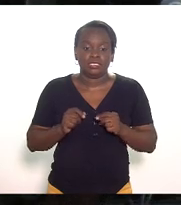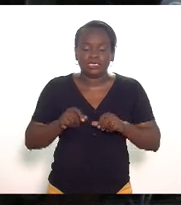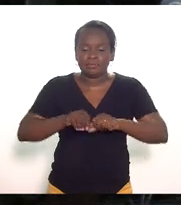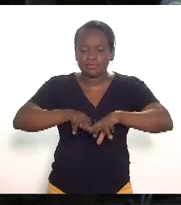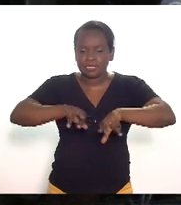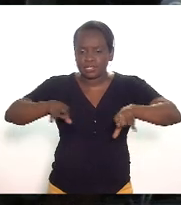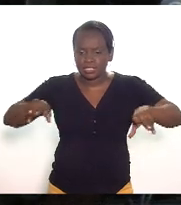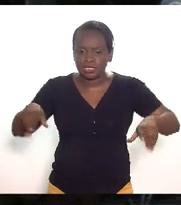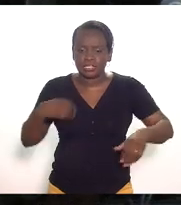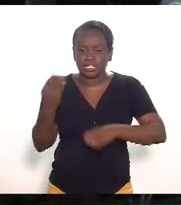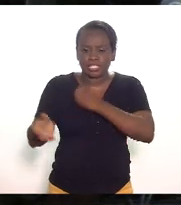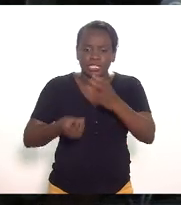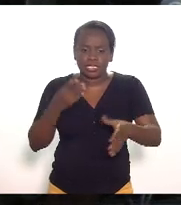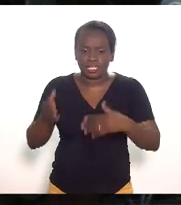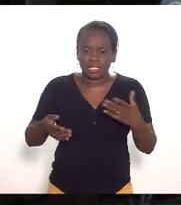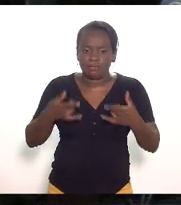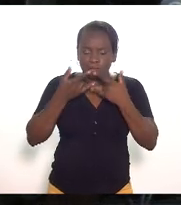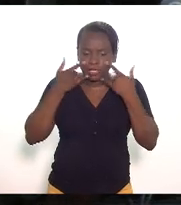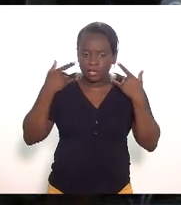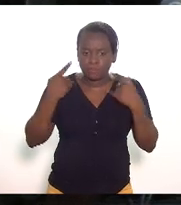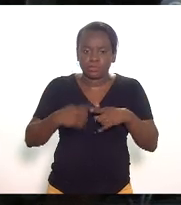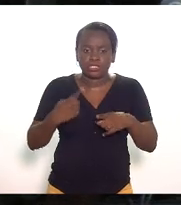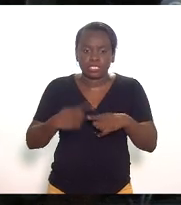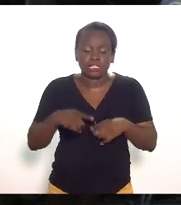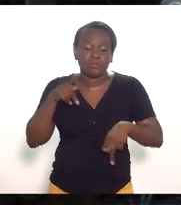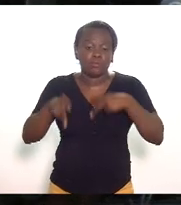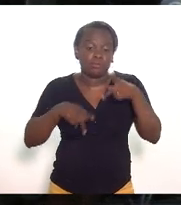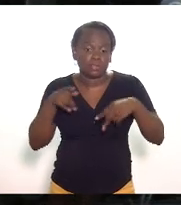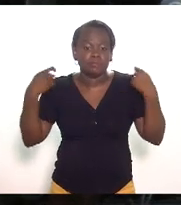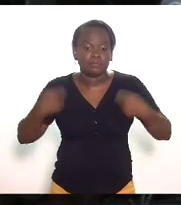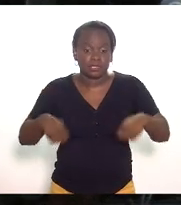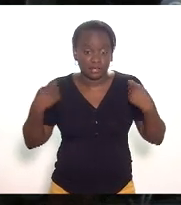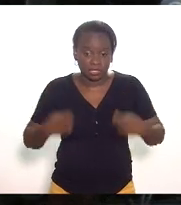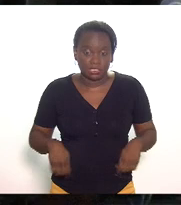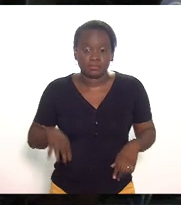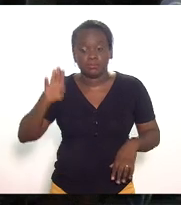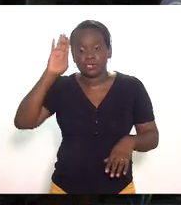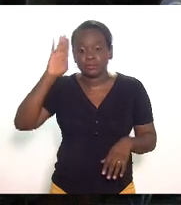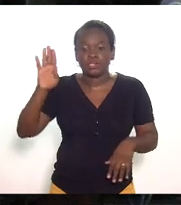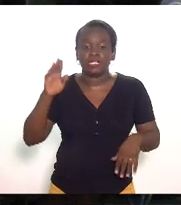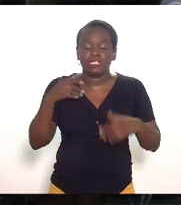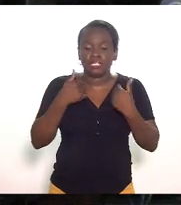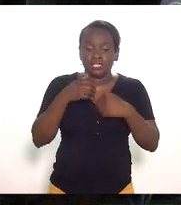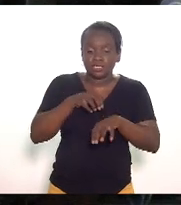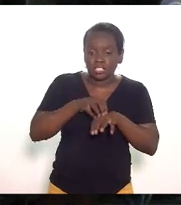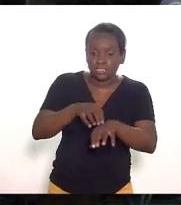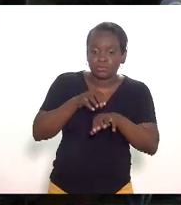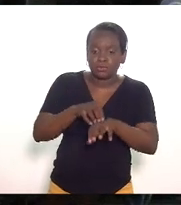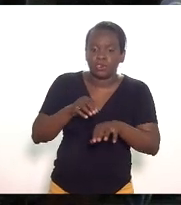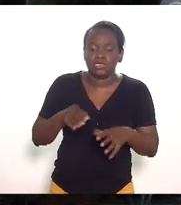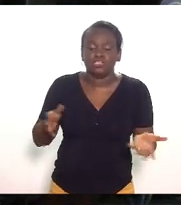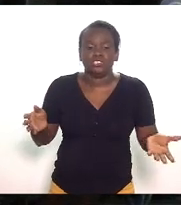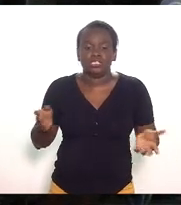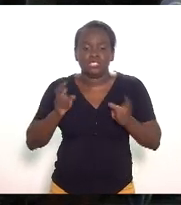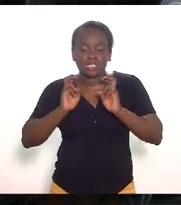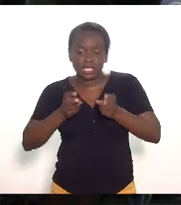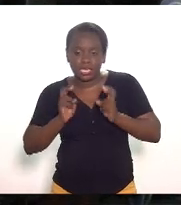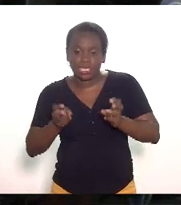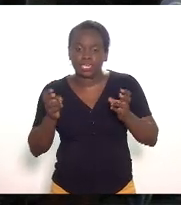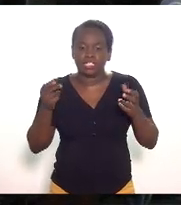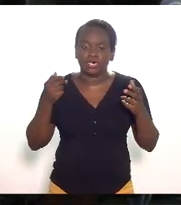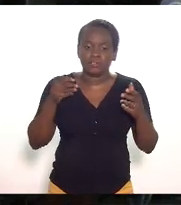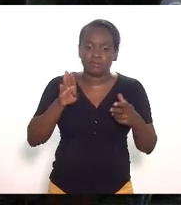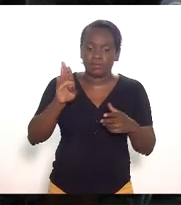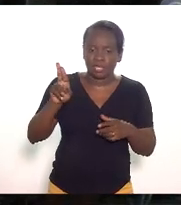ampla a distribuição de máscaras, assim, porque a população precisa, principalmente nesses transportes, nos modais de trem,